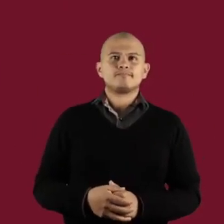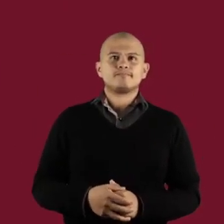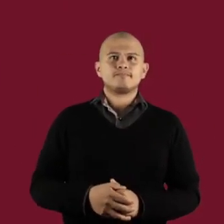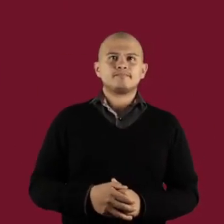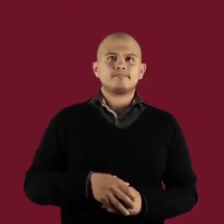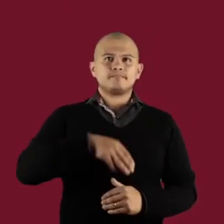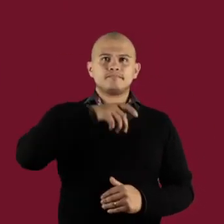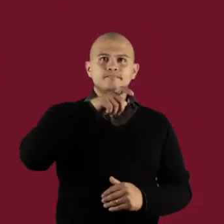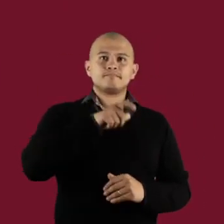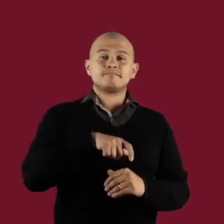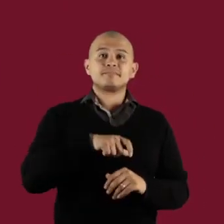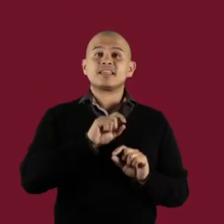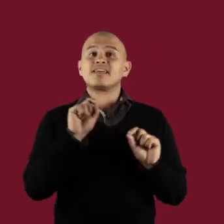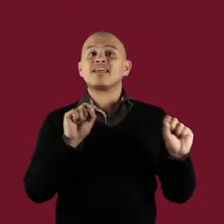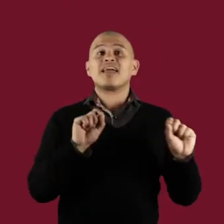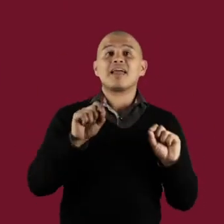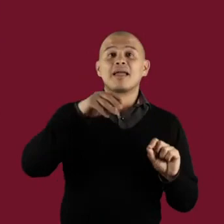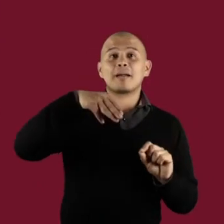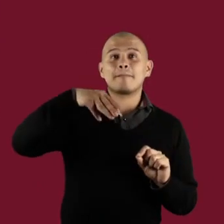Eleutério, você? Ou eu vou?